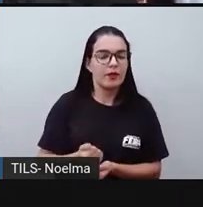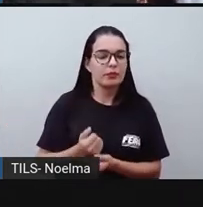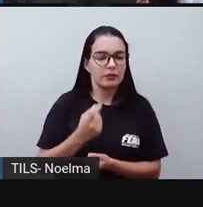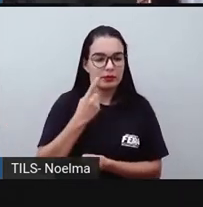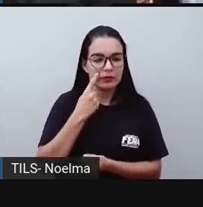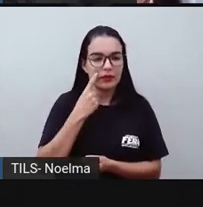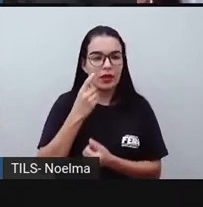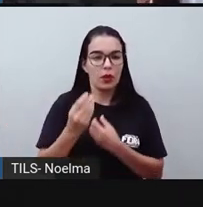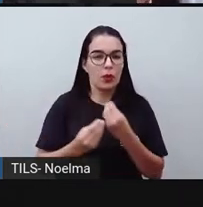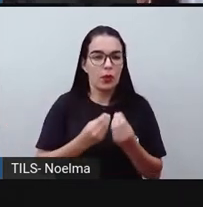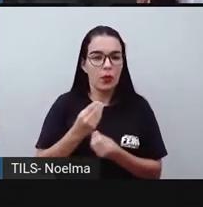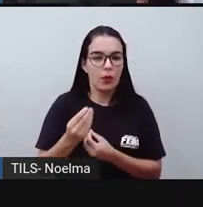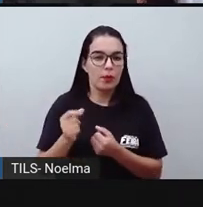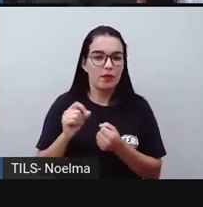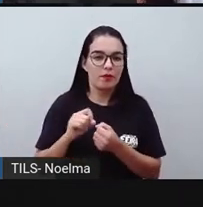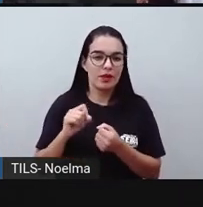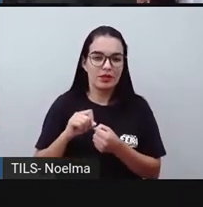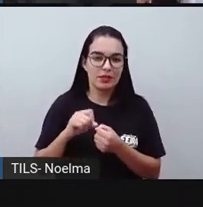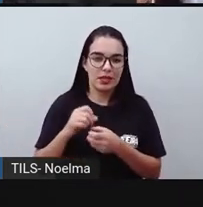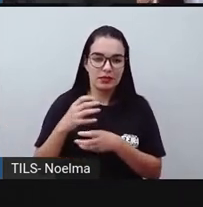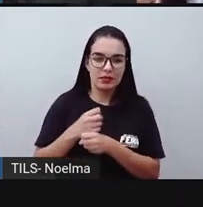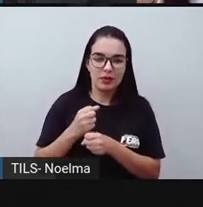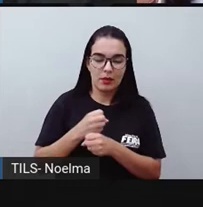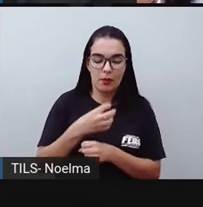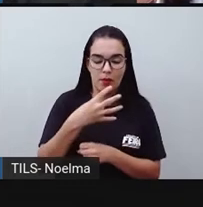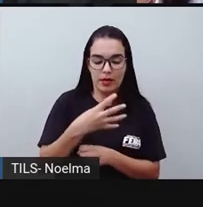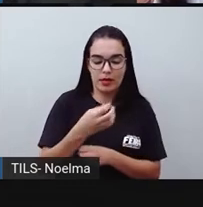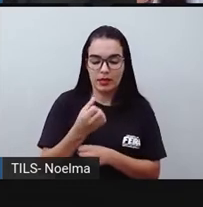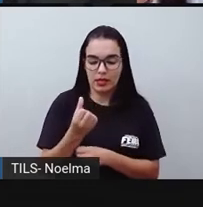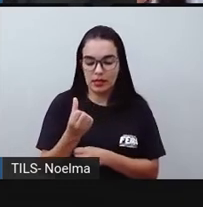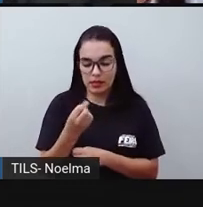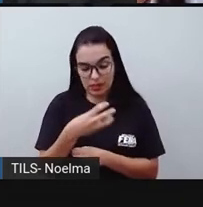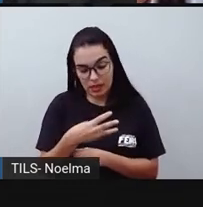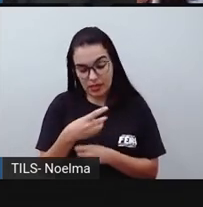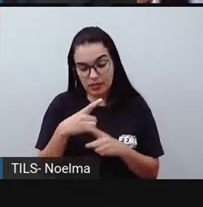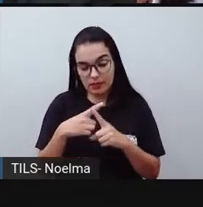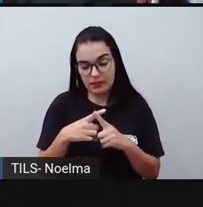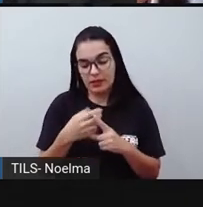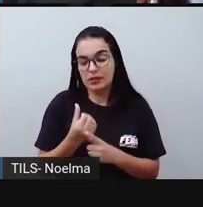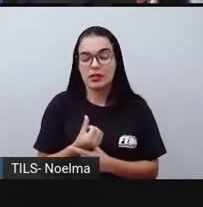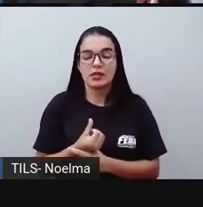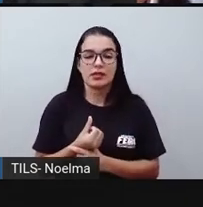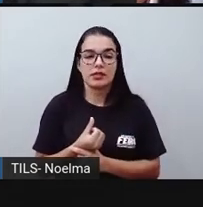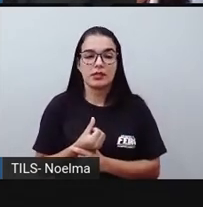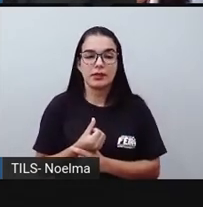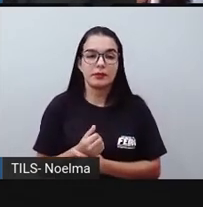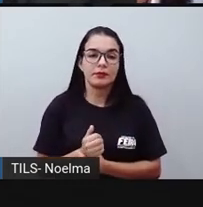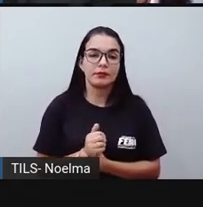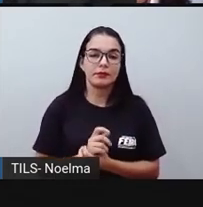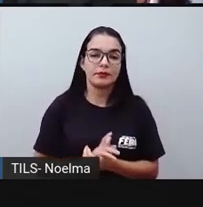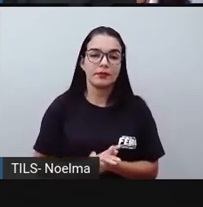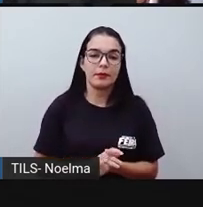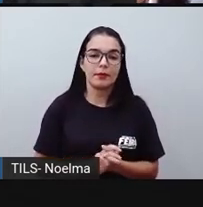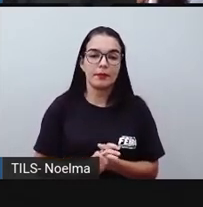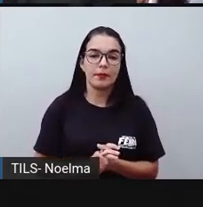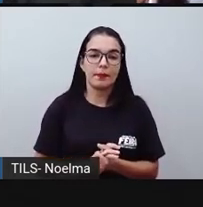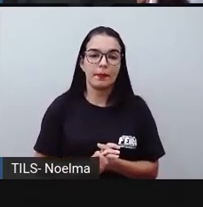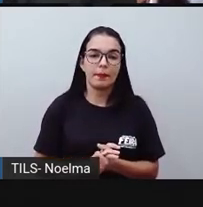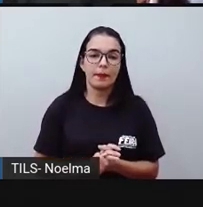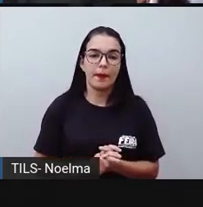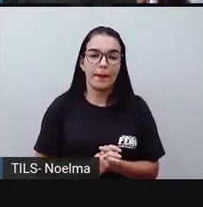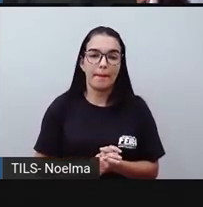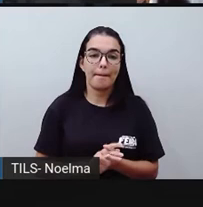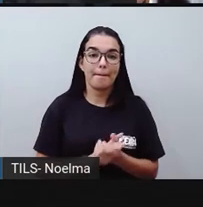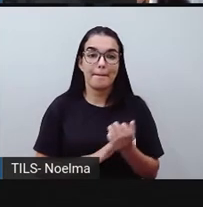para observar este outro exemplo, calcular 43 vezes 6. Então, vamos lá.